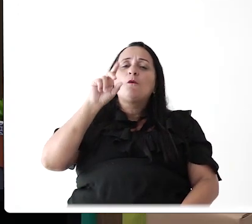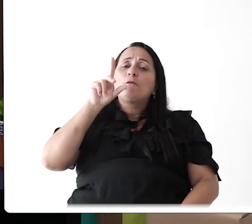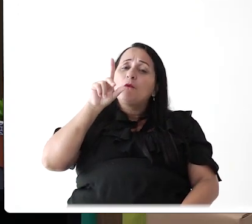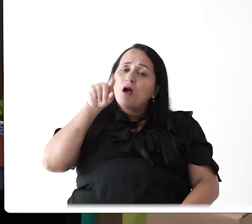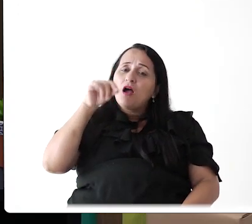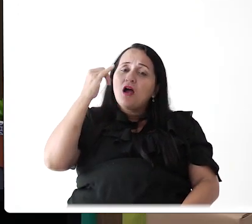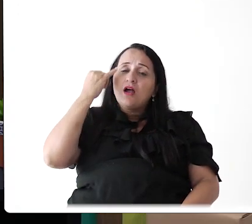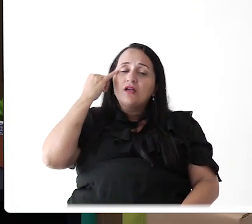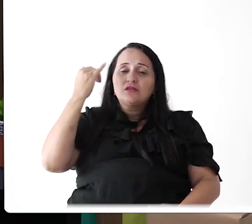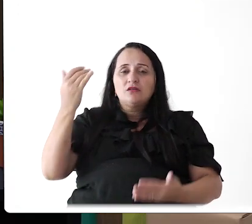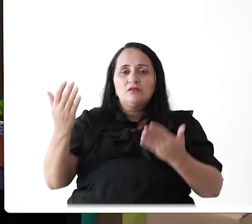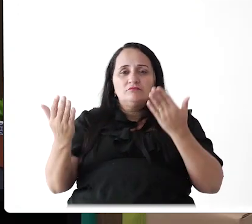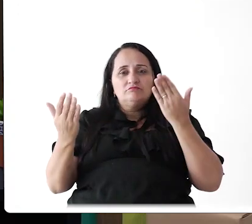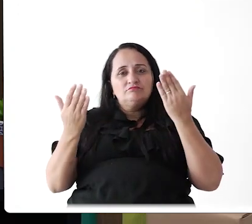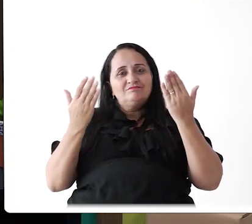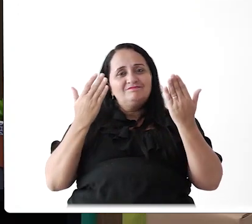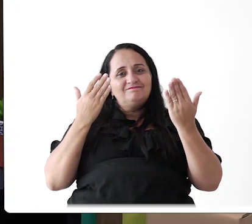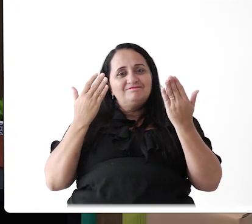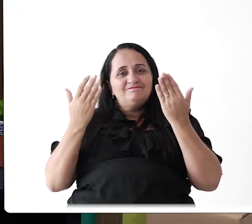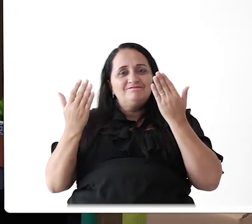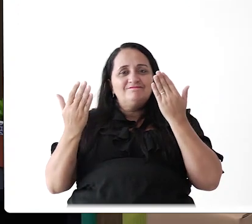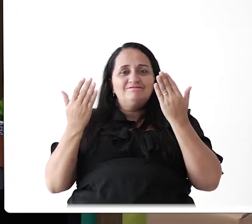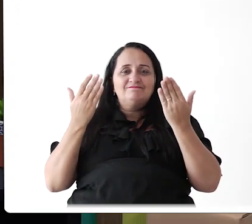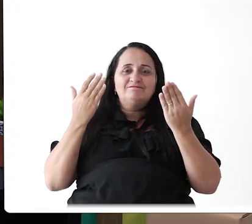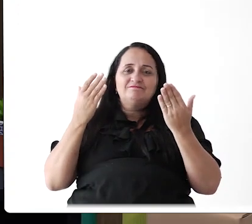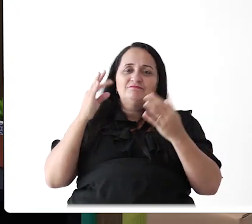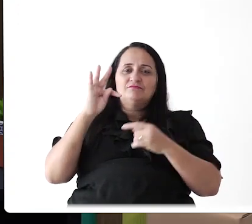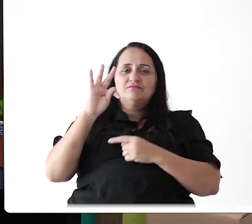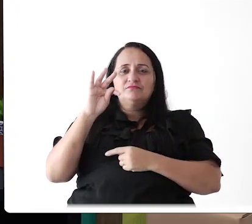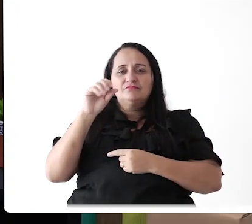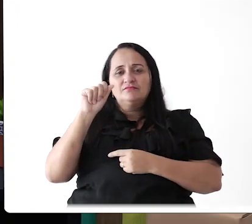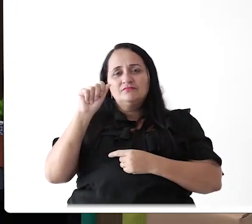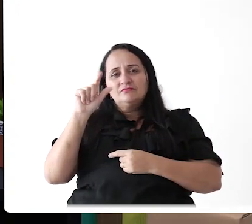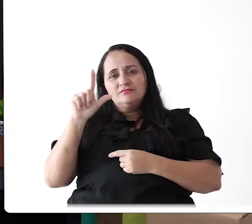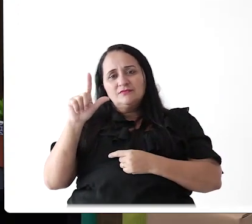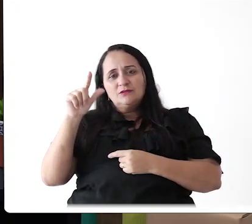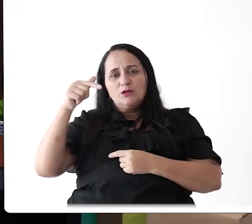comparação. Tal qual, né, como, tal qual,